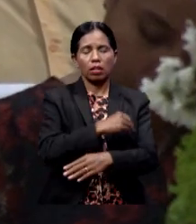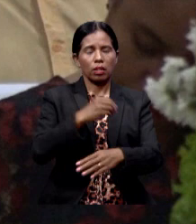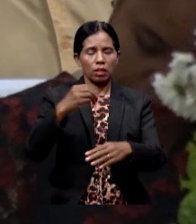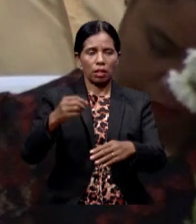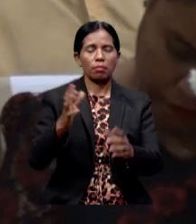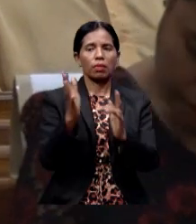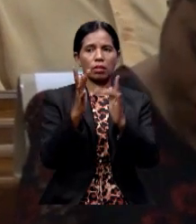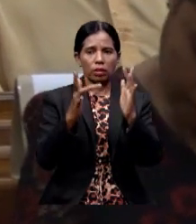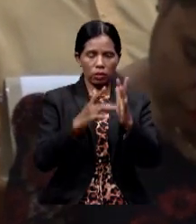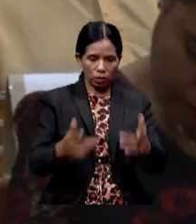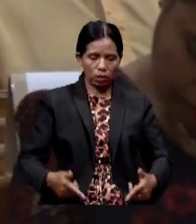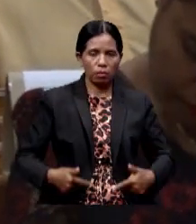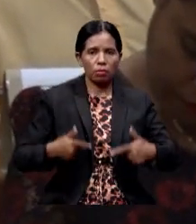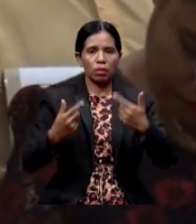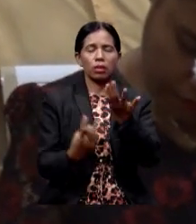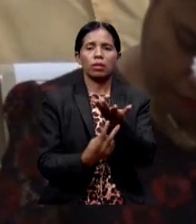Husimate.